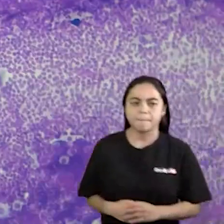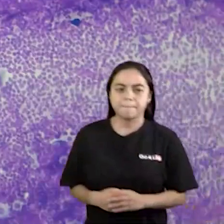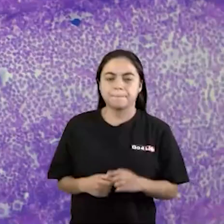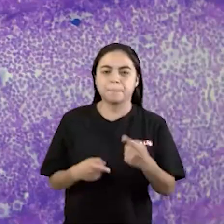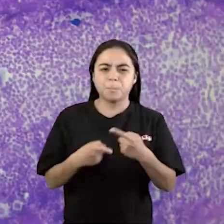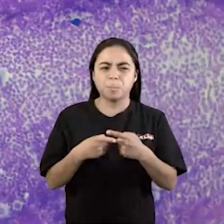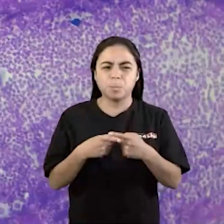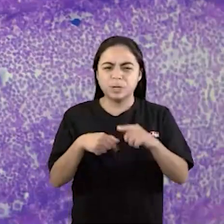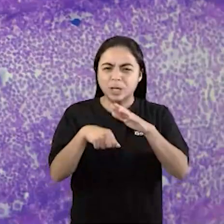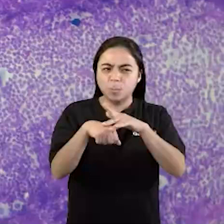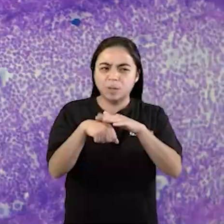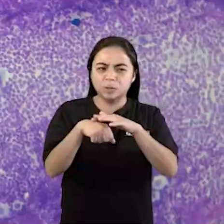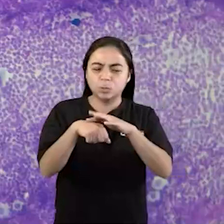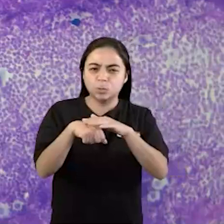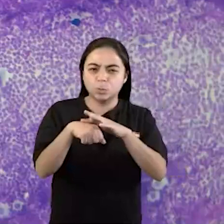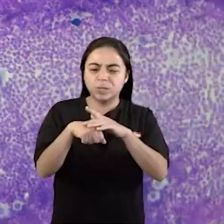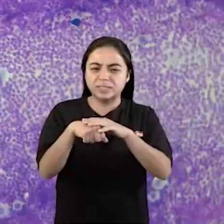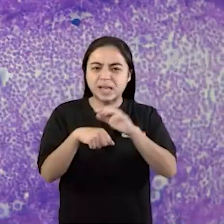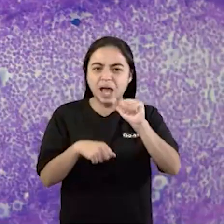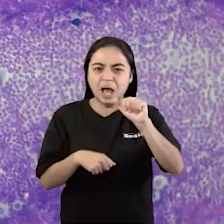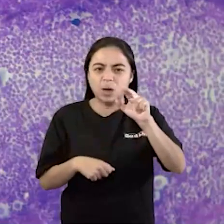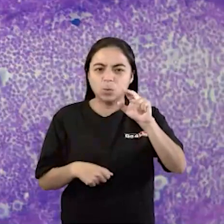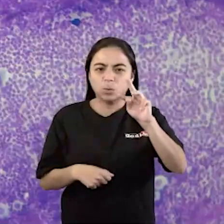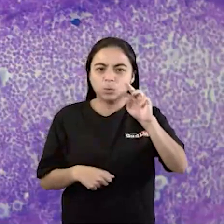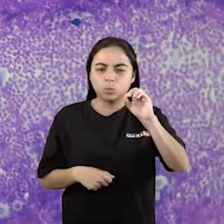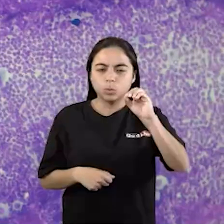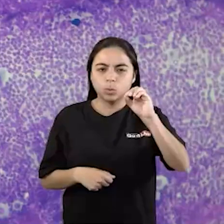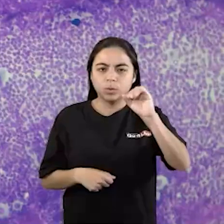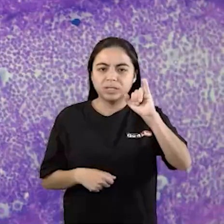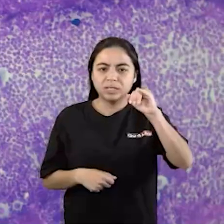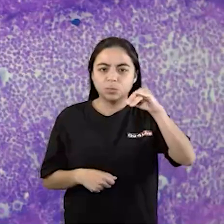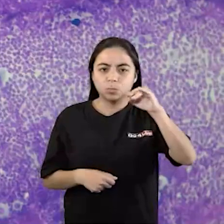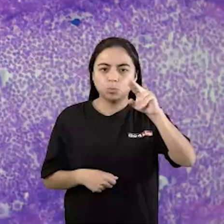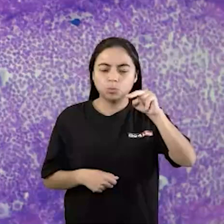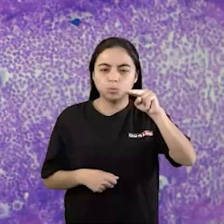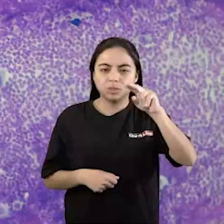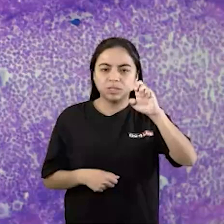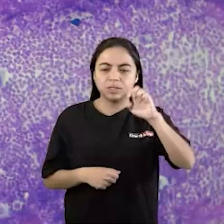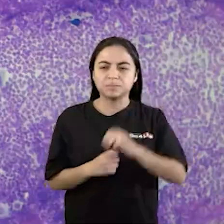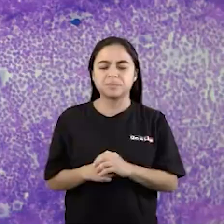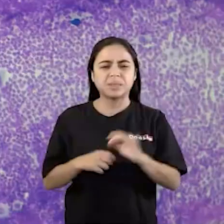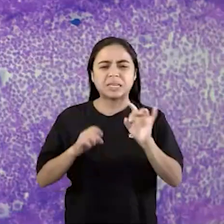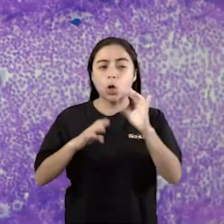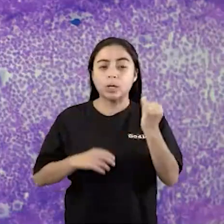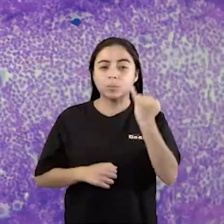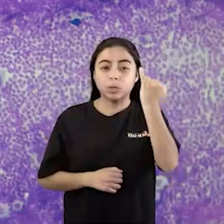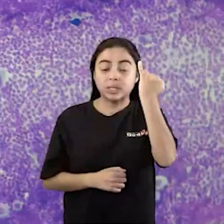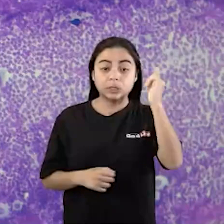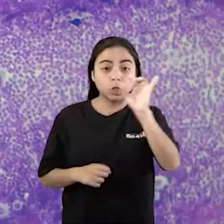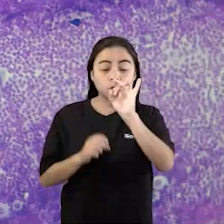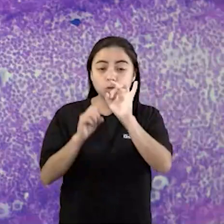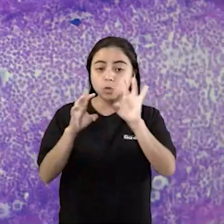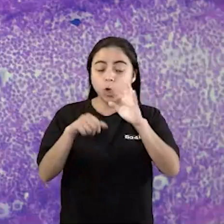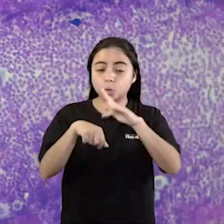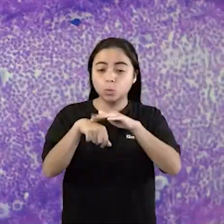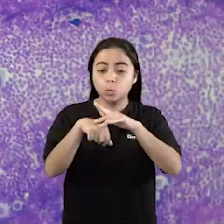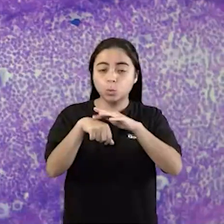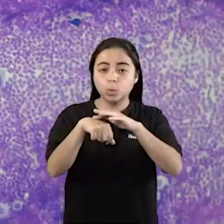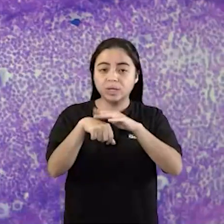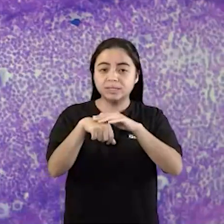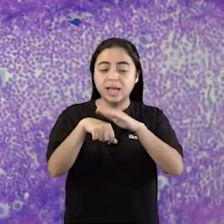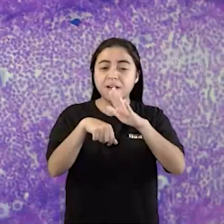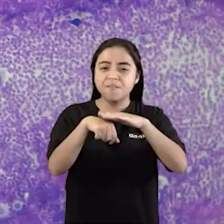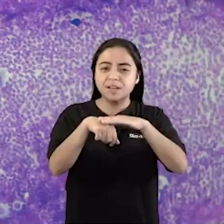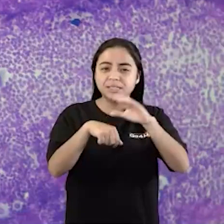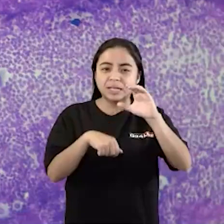de uma doença provavelmente autoimune. Importante, pessoal, somente as doenças autoimunes fazem a